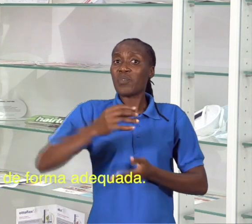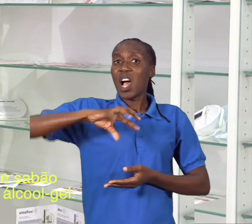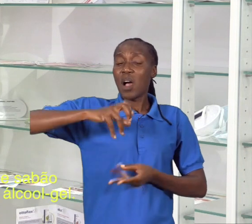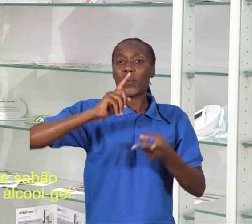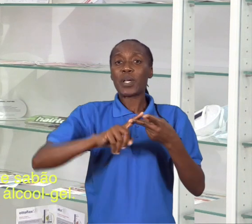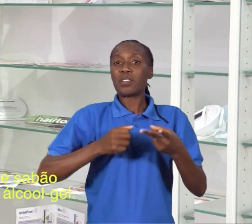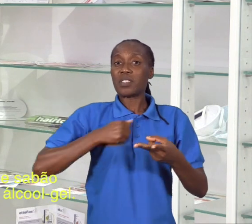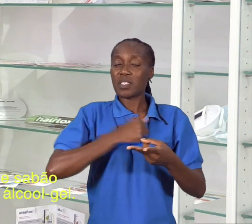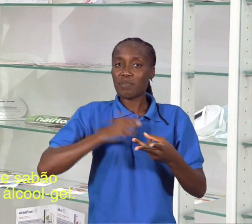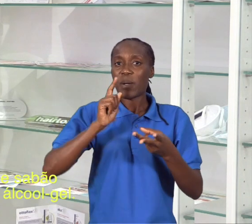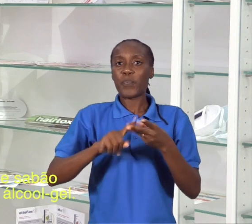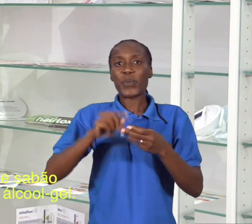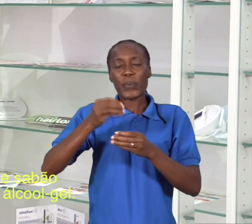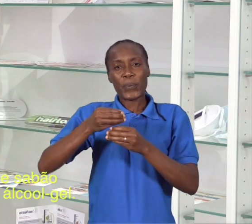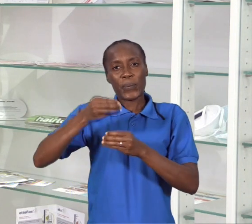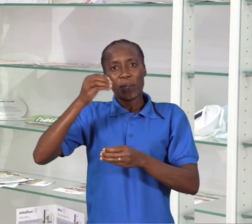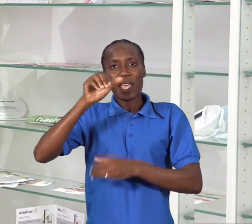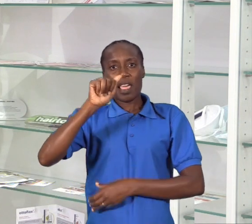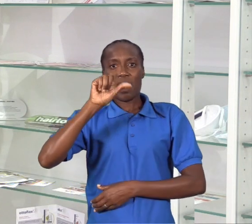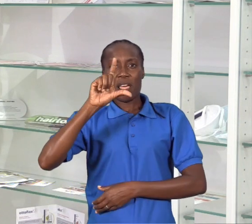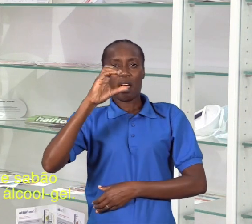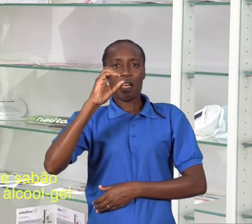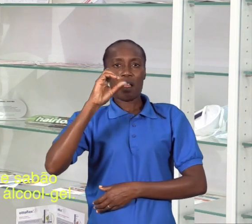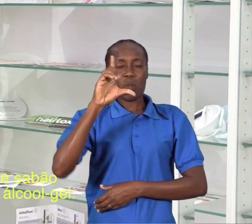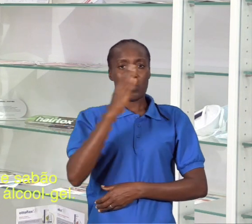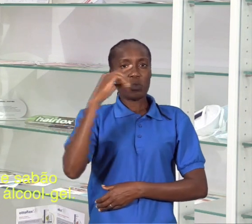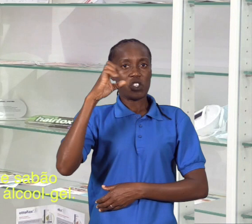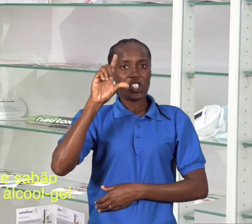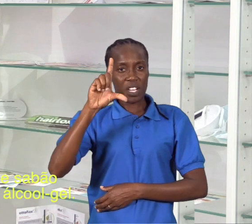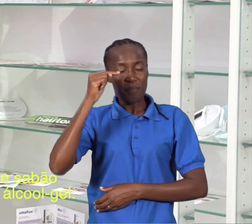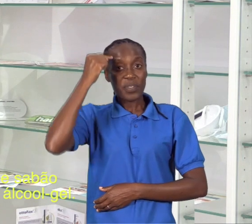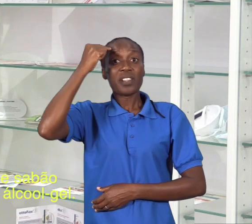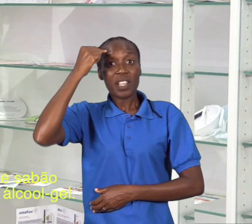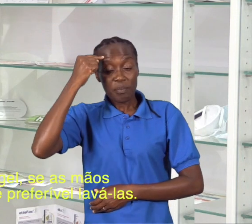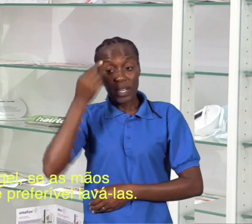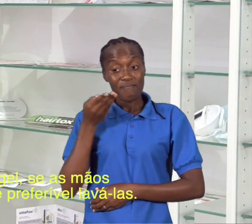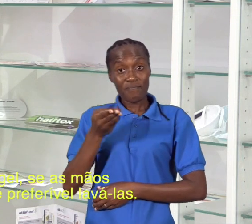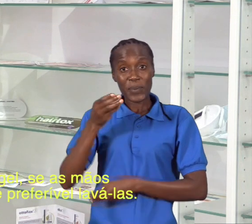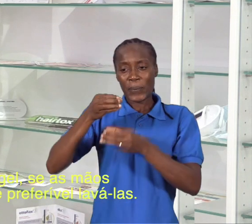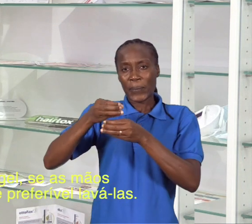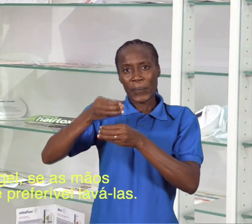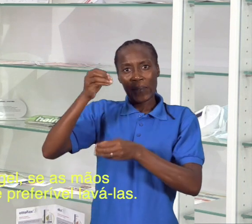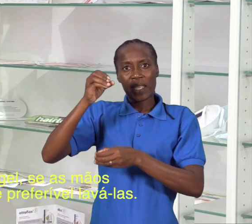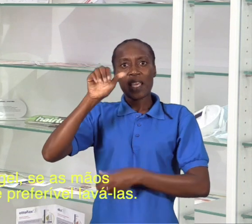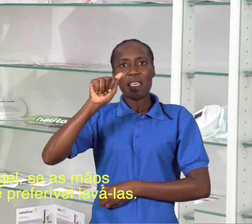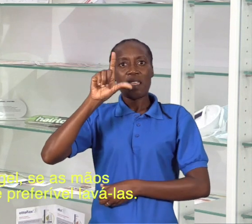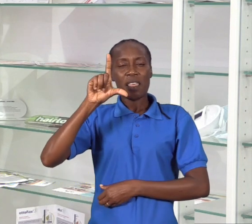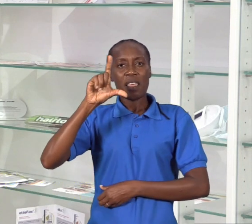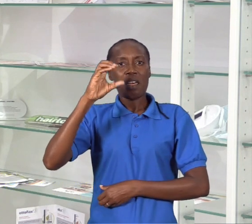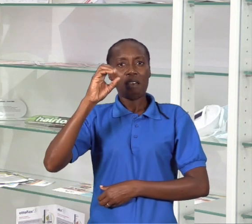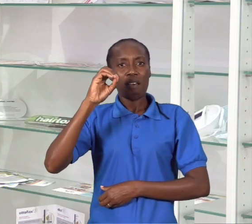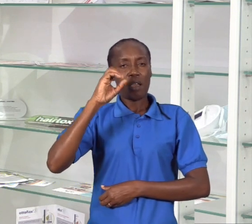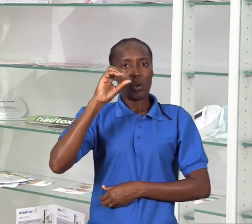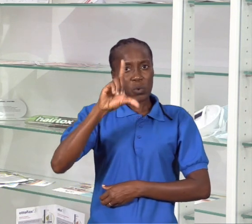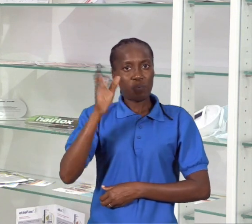lavar muito bem as mãos com água e sabão ou desinfetar com álcool gel. Lembrar que ao desinfetar com álcool gel,